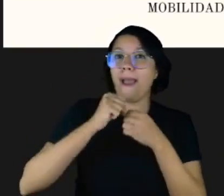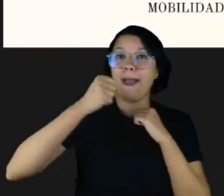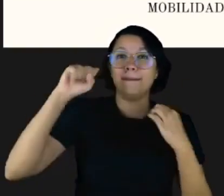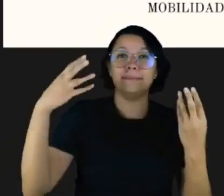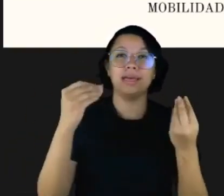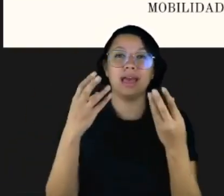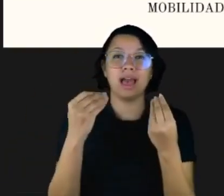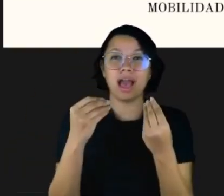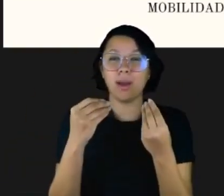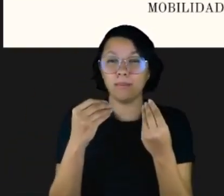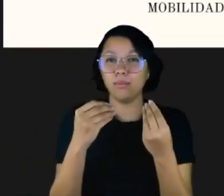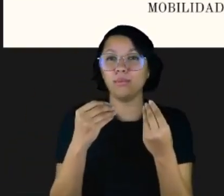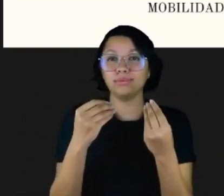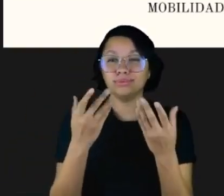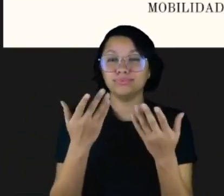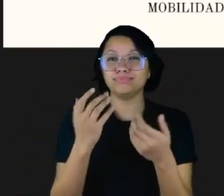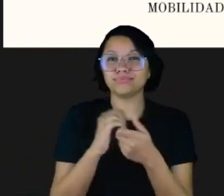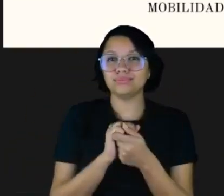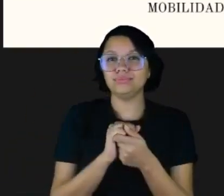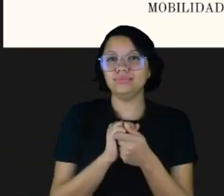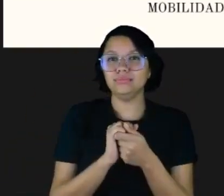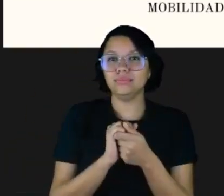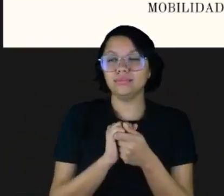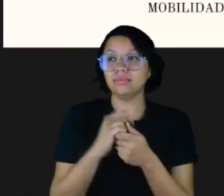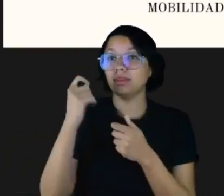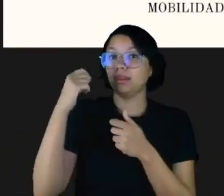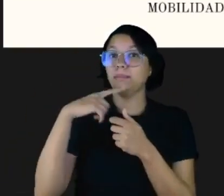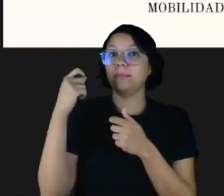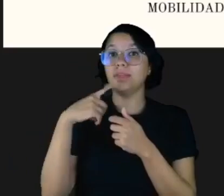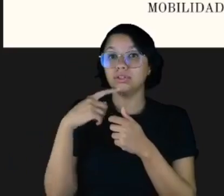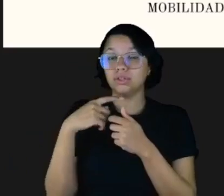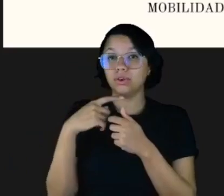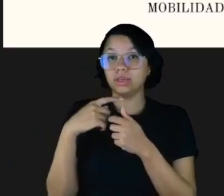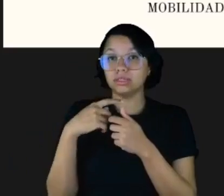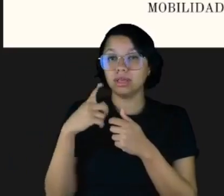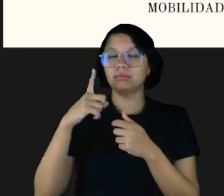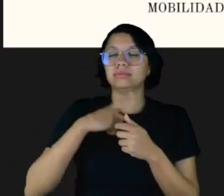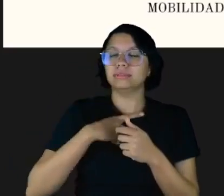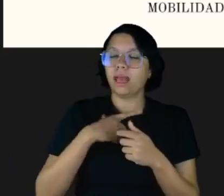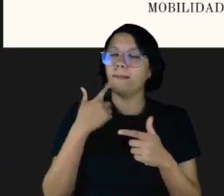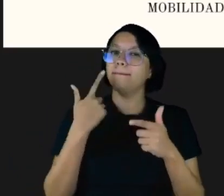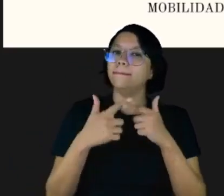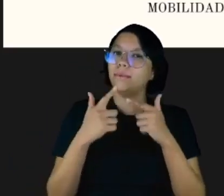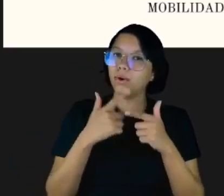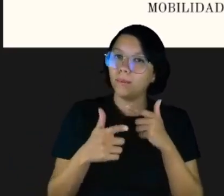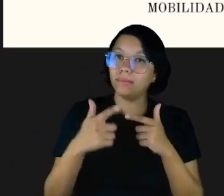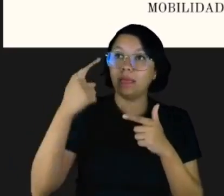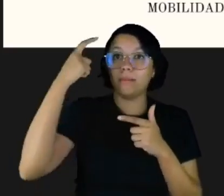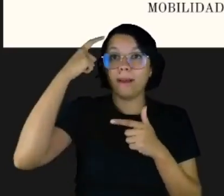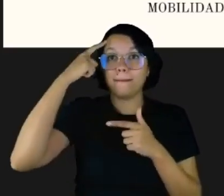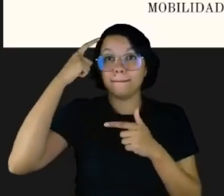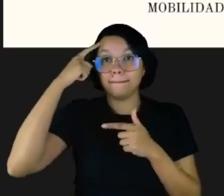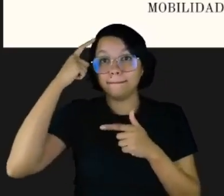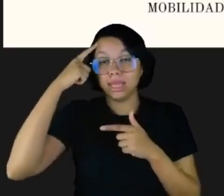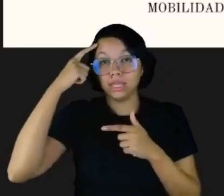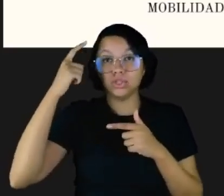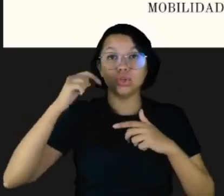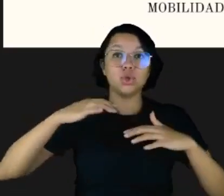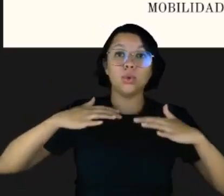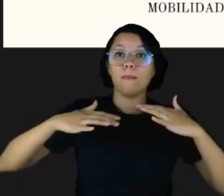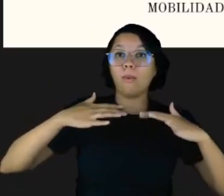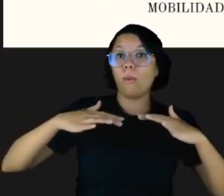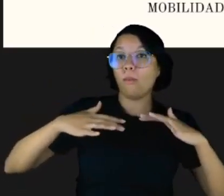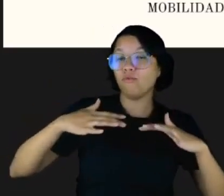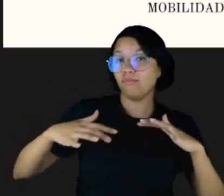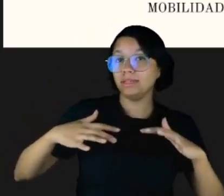demais o comprometimento, e medicação compromete mente e compromete mobilidade